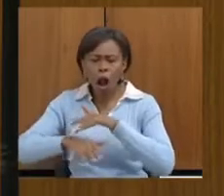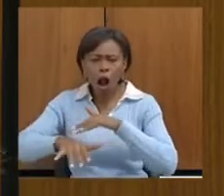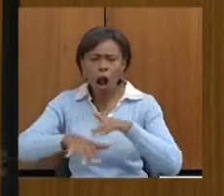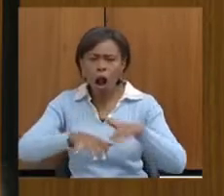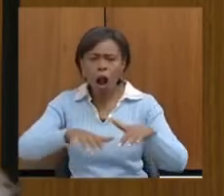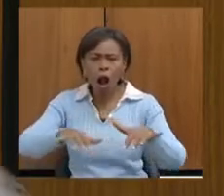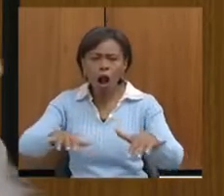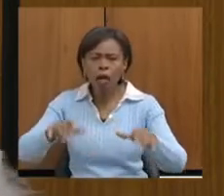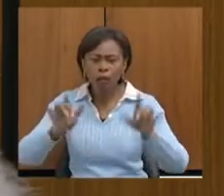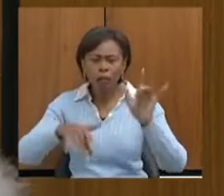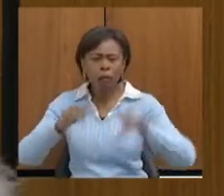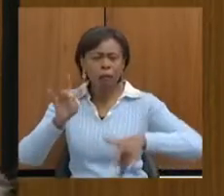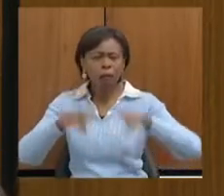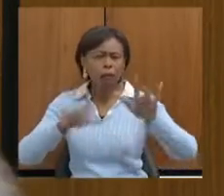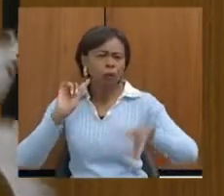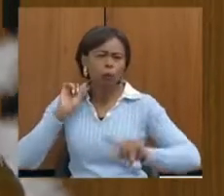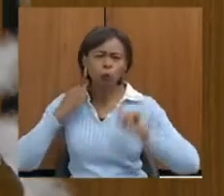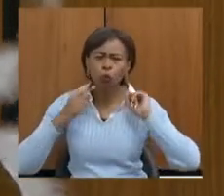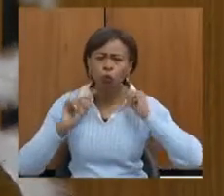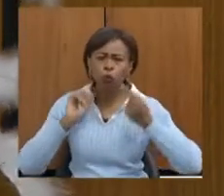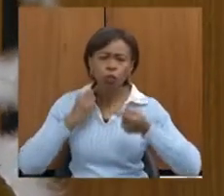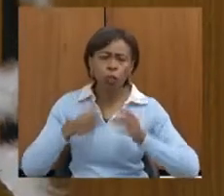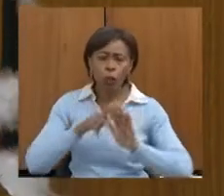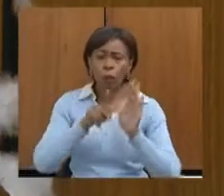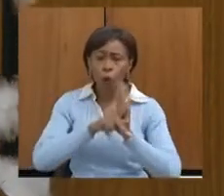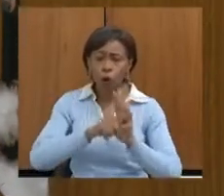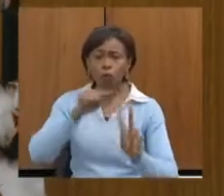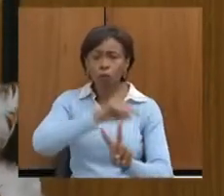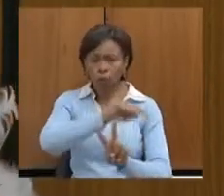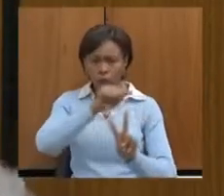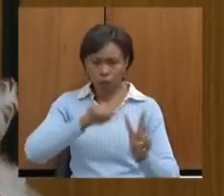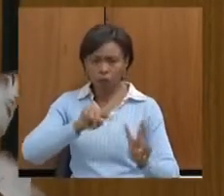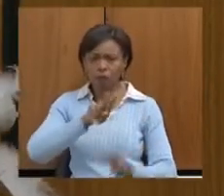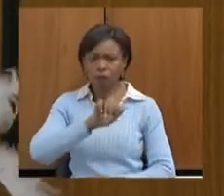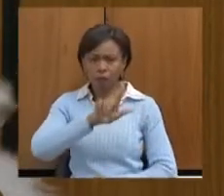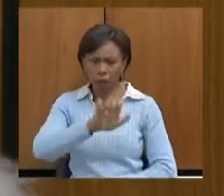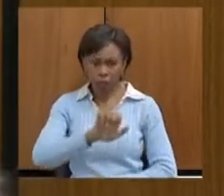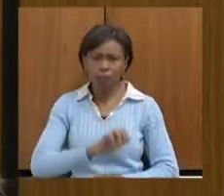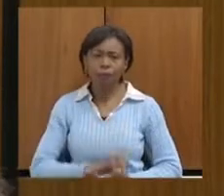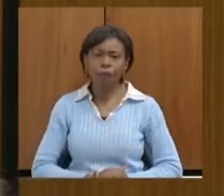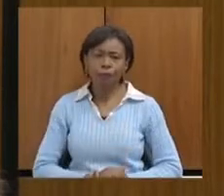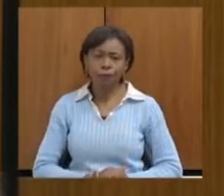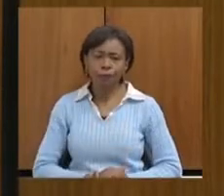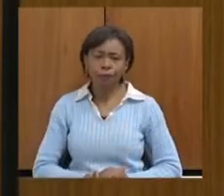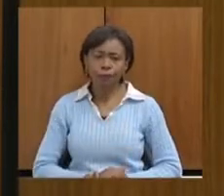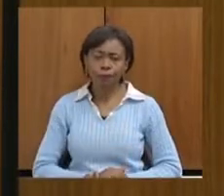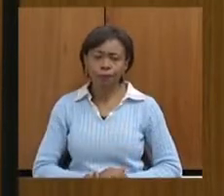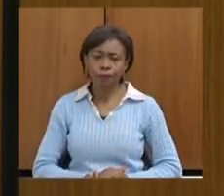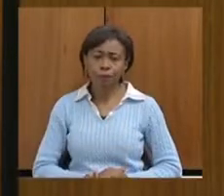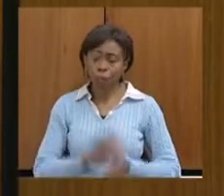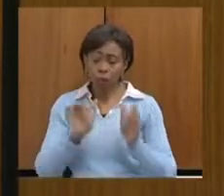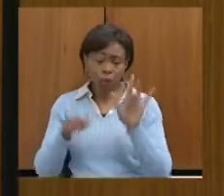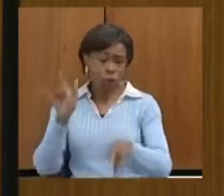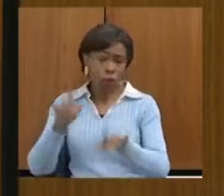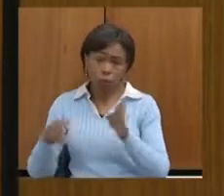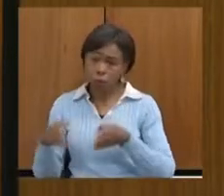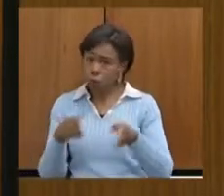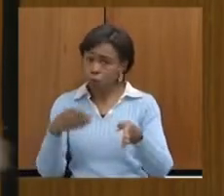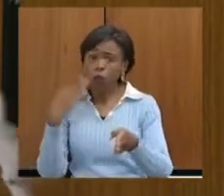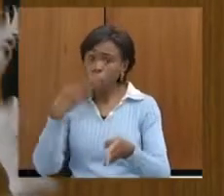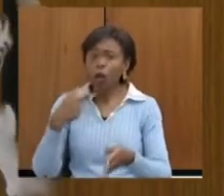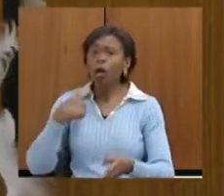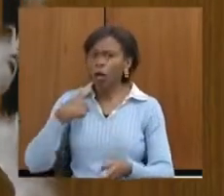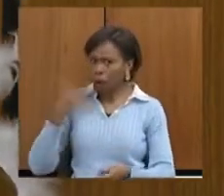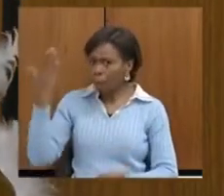é os rejeitos da base da vale né então jogando no Rio Doce eu tenho essa gravação tem como provar